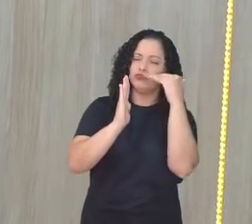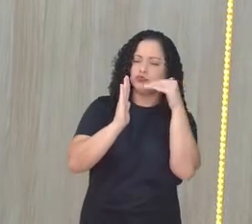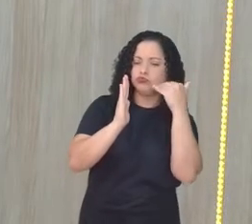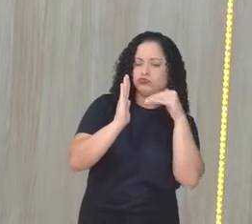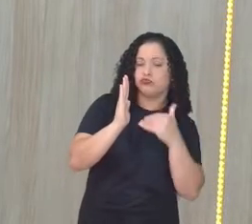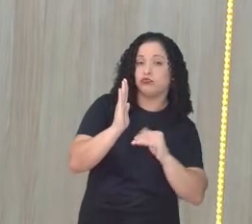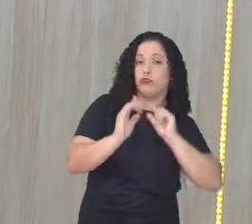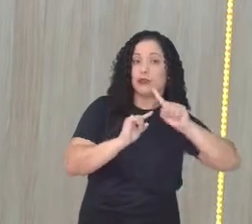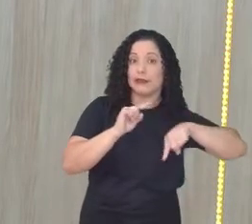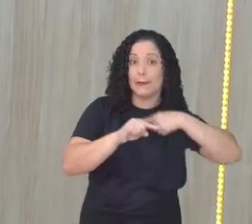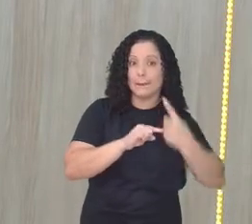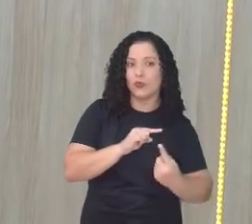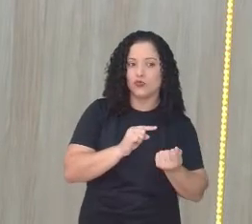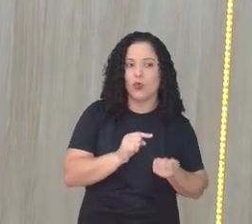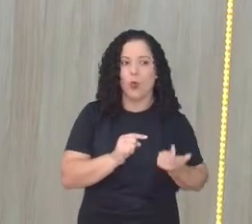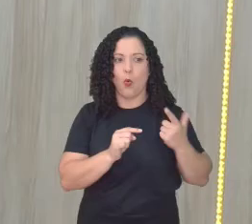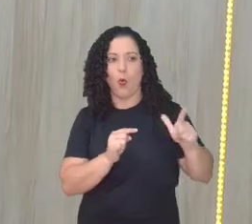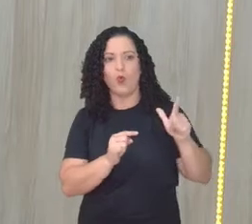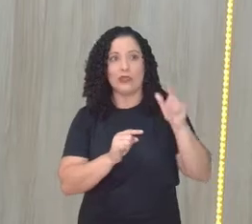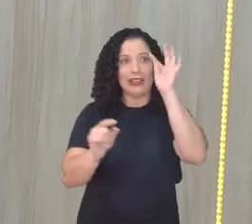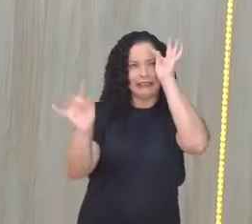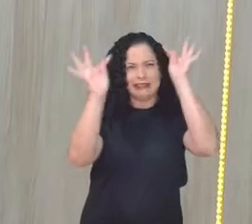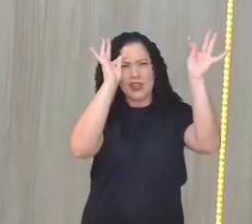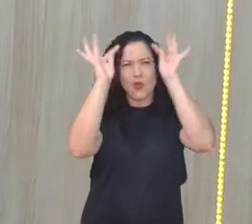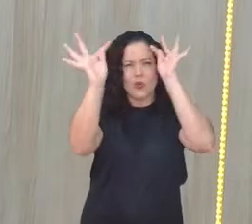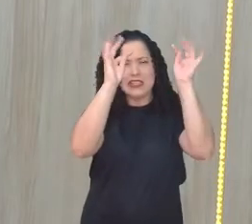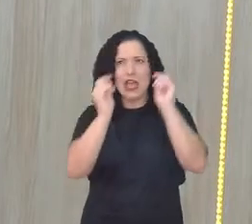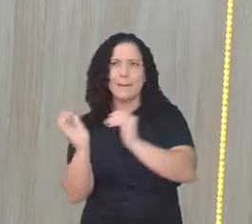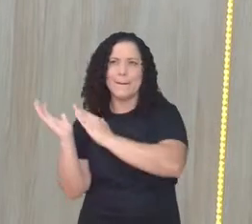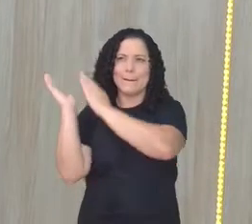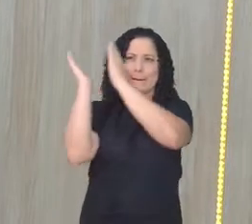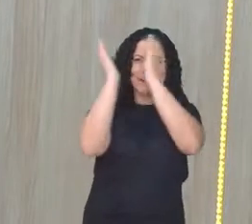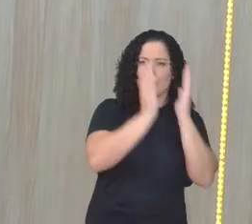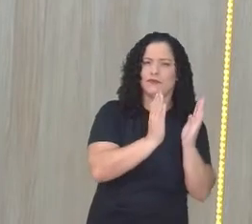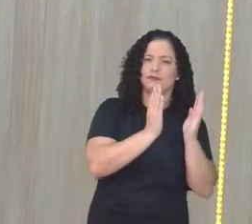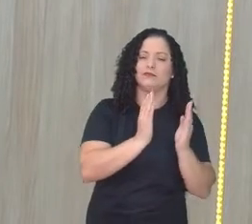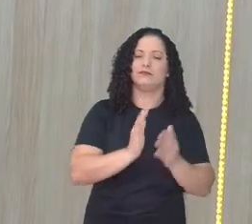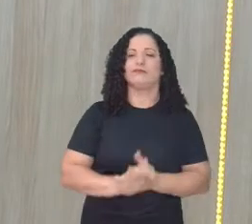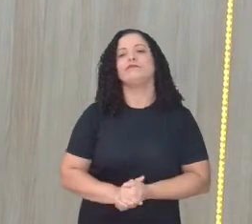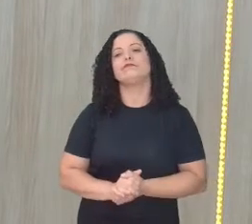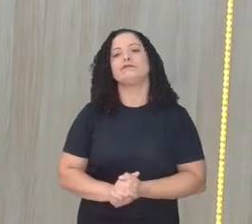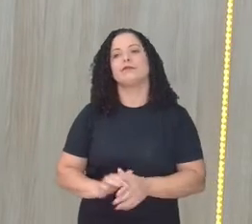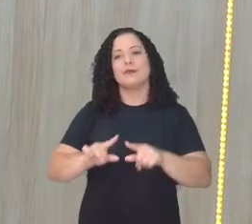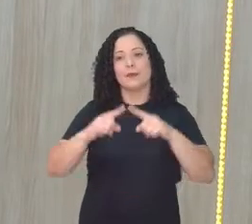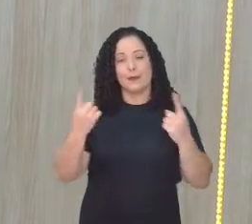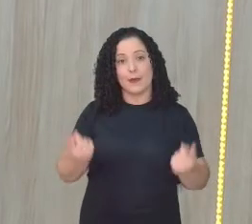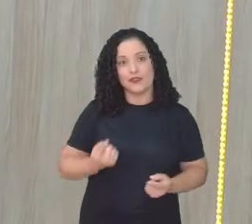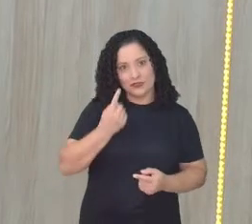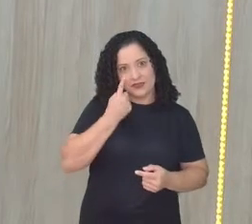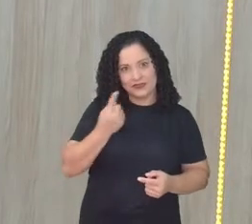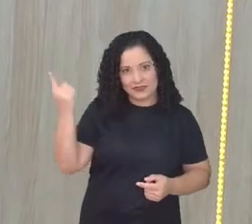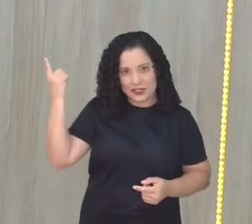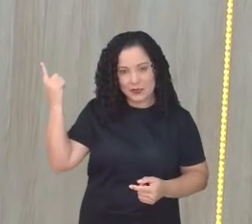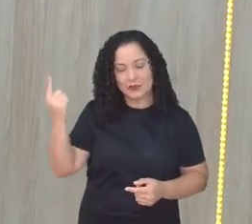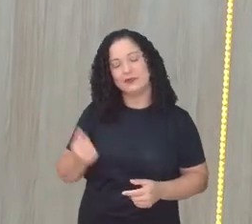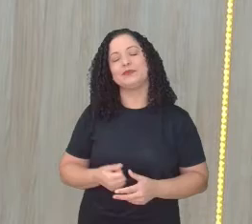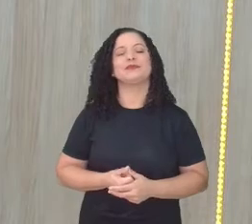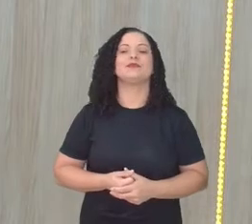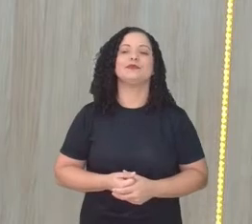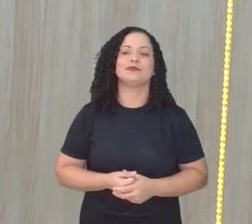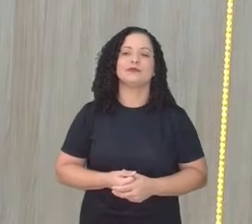extrair depois uma outra teoria, né? Então, mais ou menos isso. Mas veja, então nesse